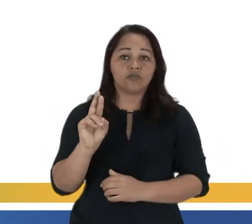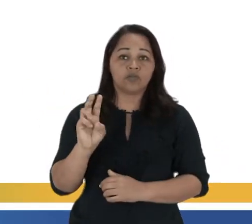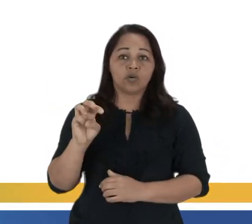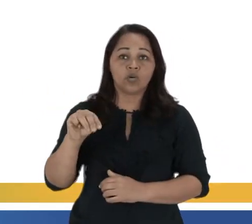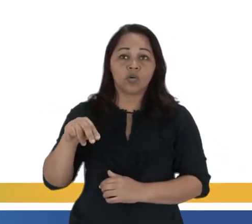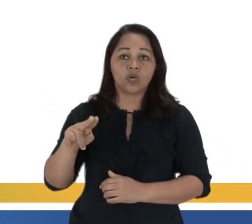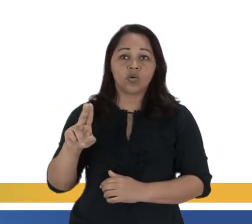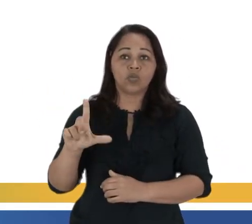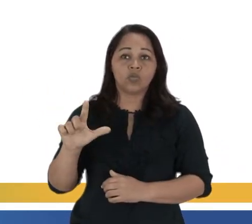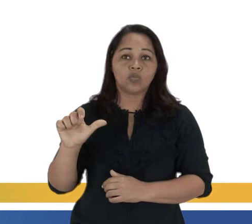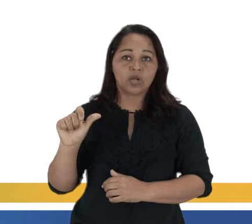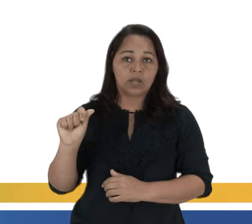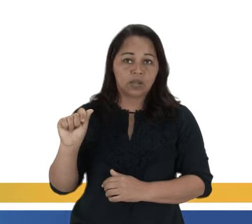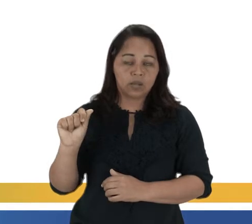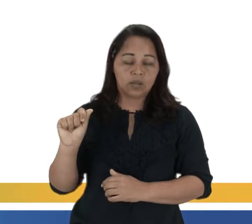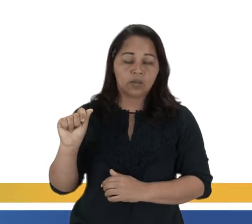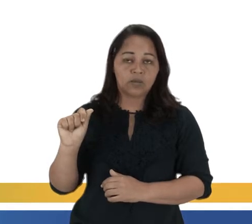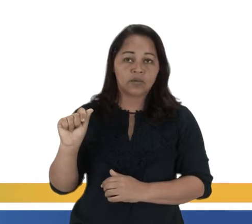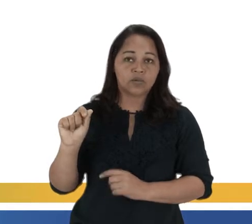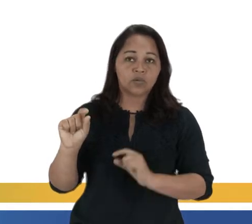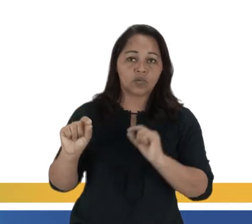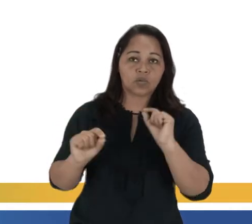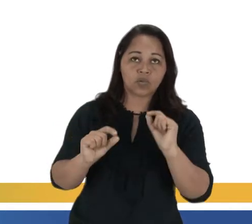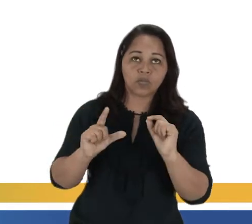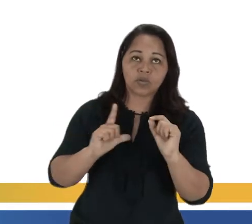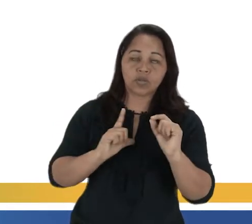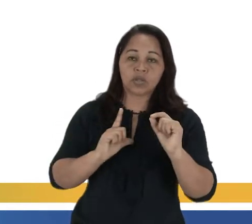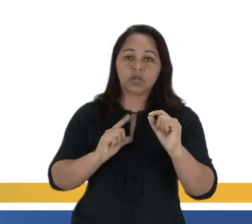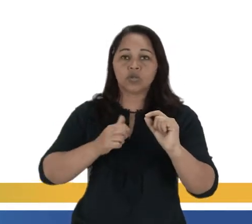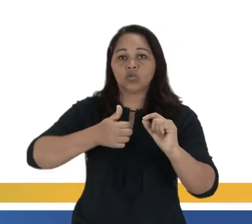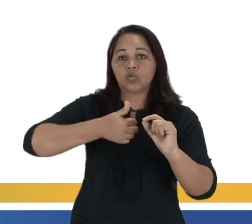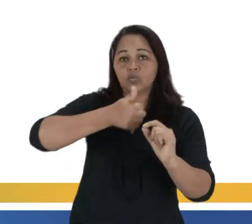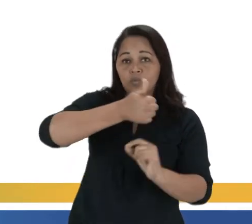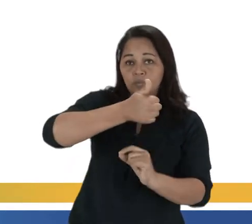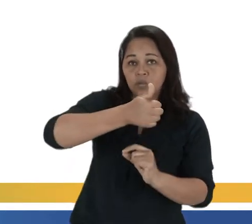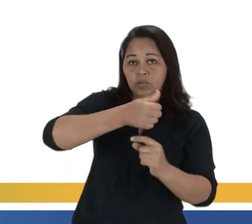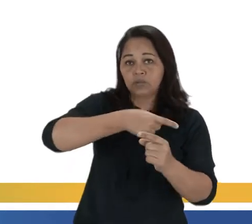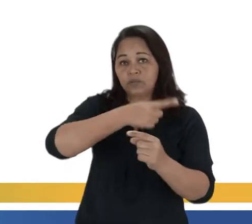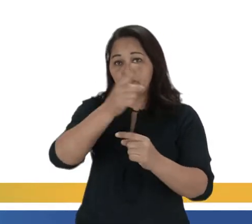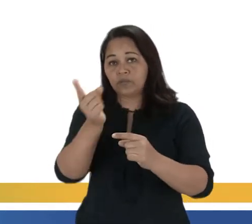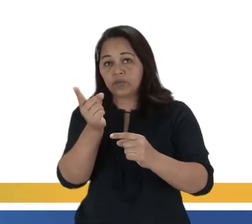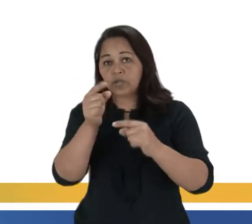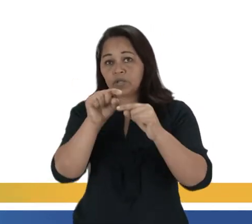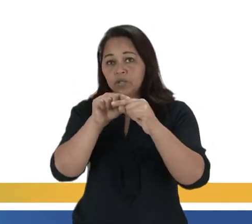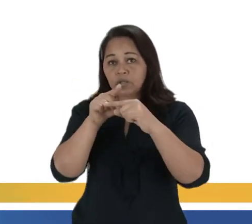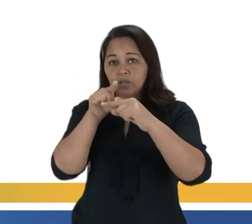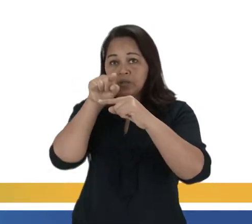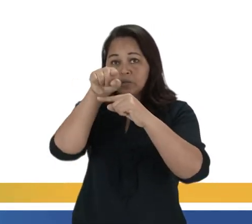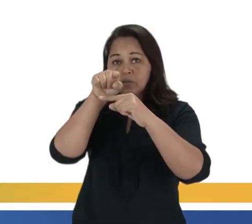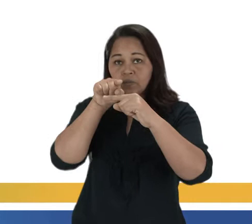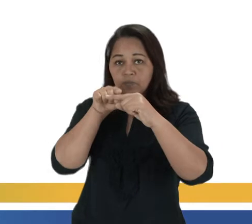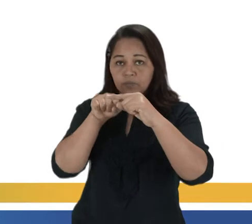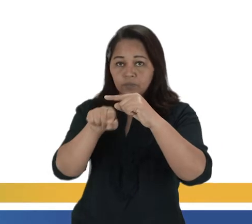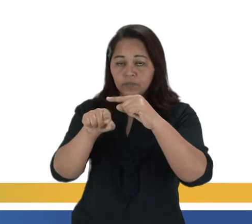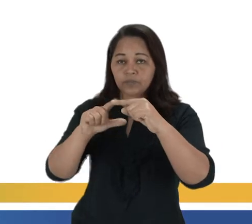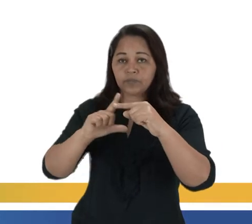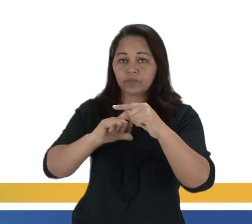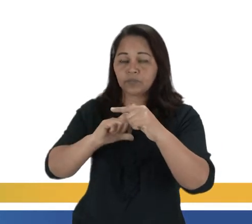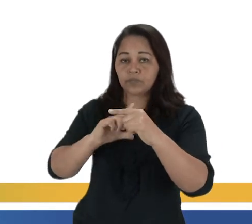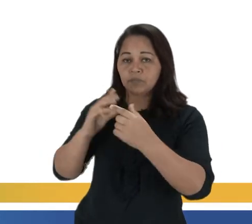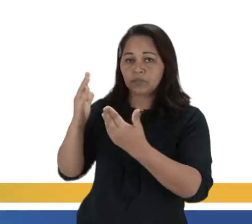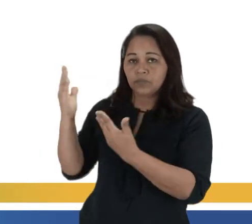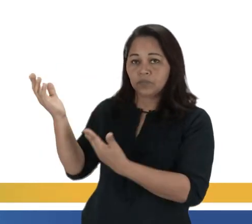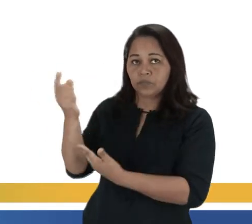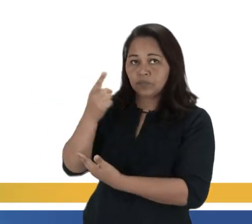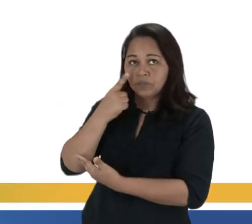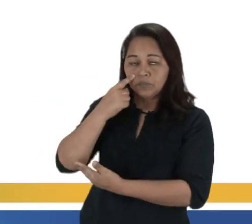um determinado termo a partir do segundo pelo seu termo anterior. Isso está sendo representado nessa fórmula que você